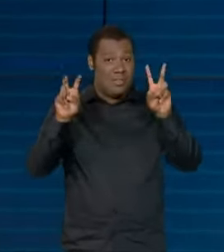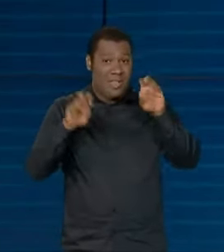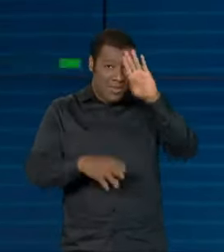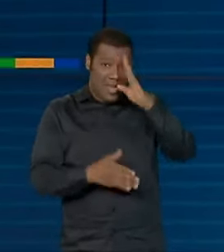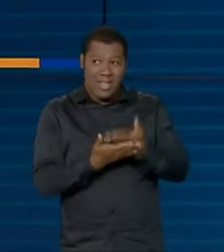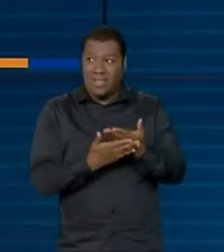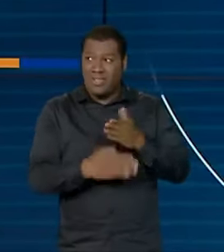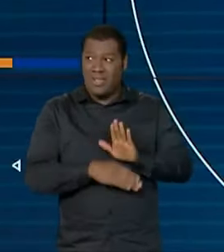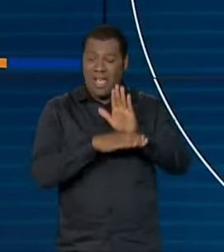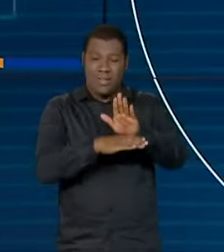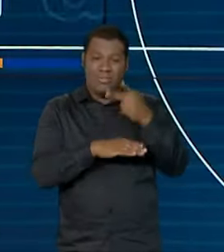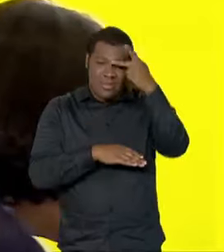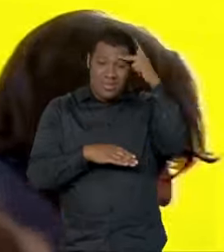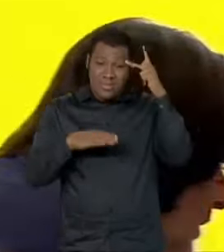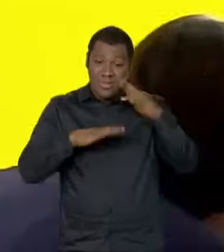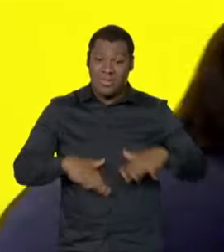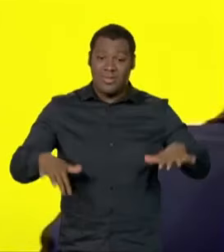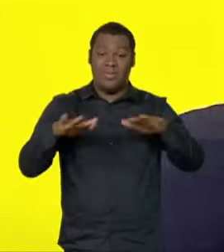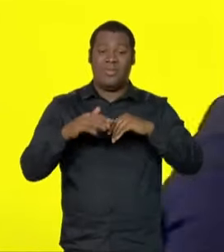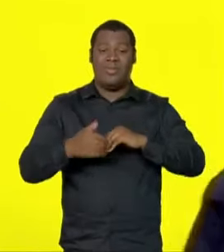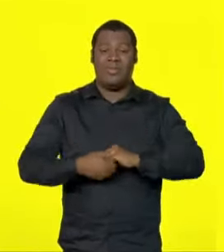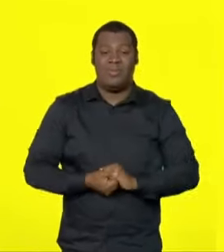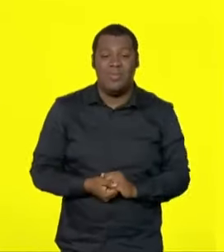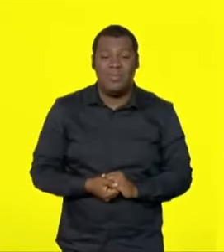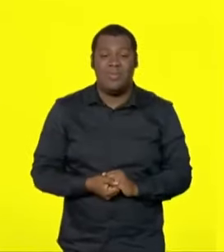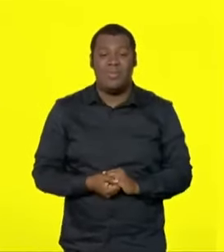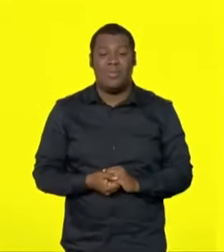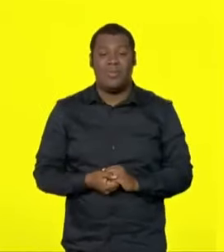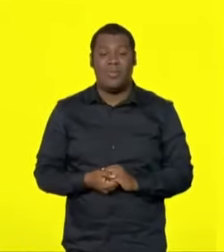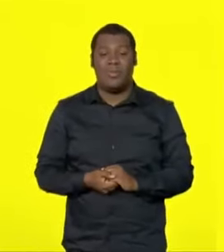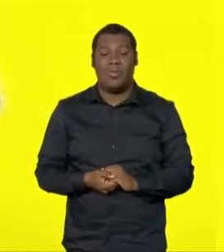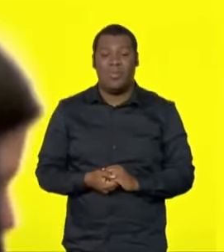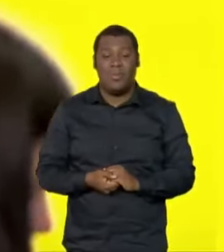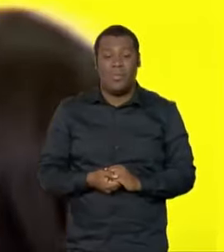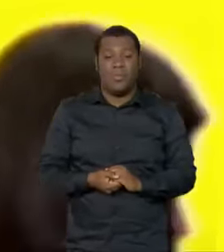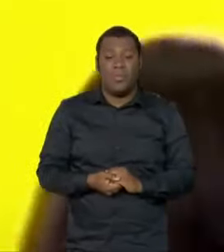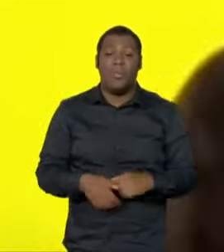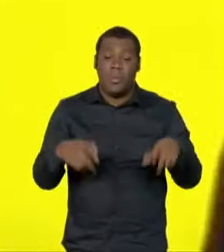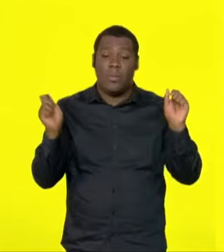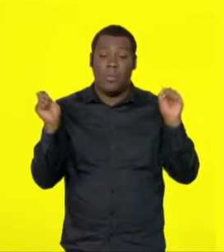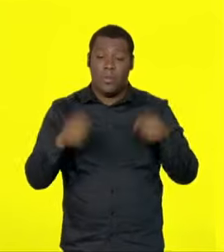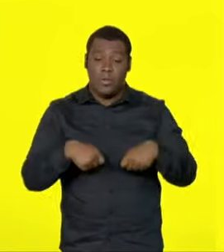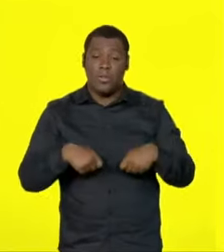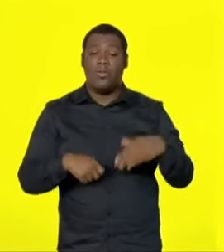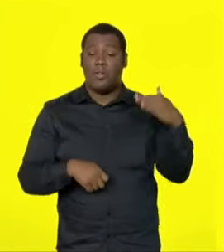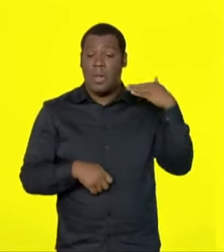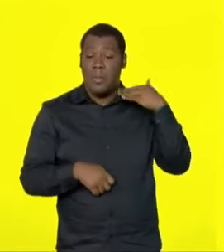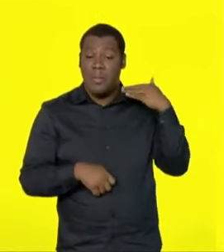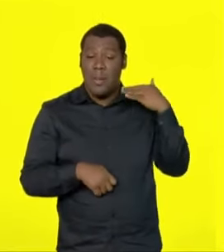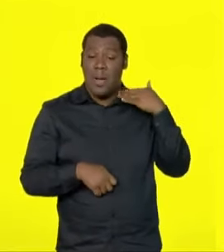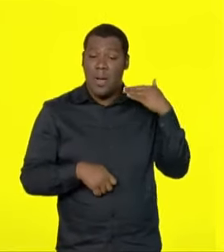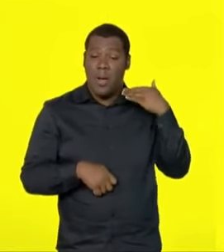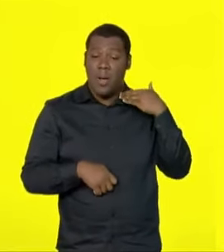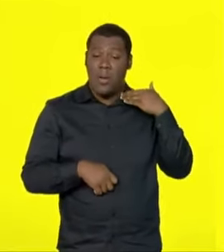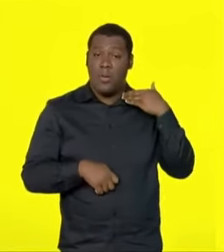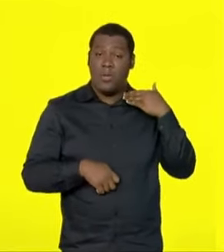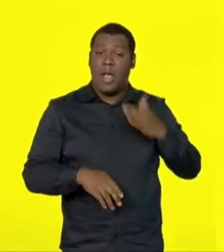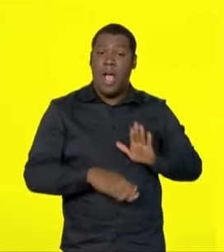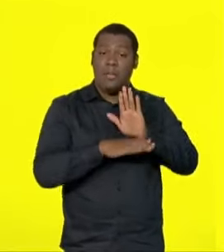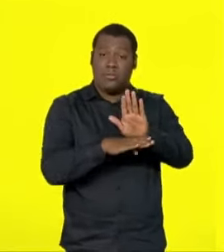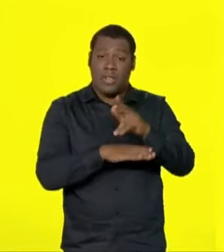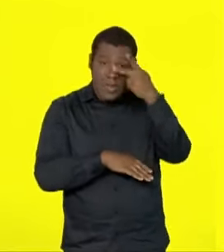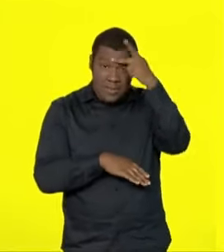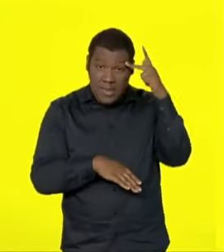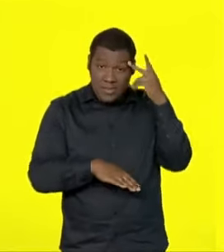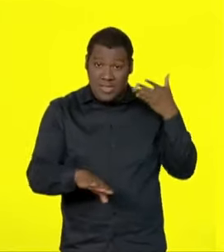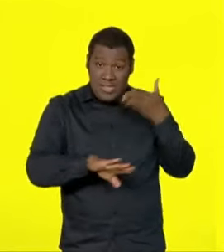mais uma preocupação. Com 1 bilhão de aporte, é possível os bancos disponibilizarem crédito de